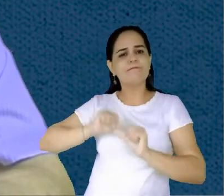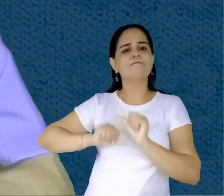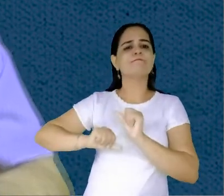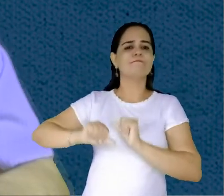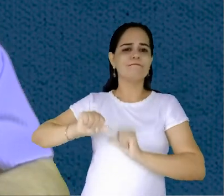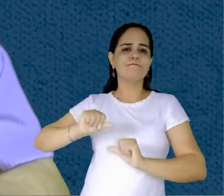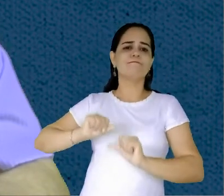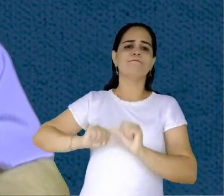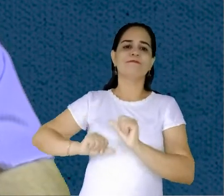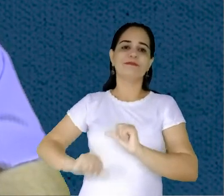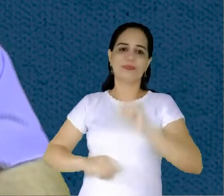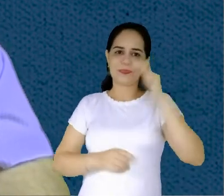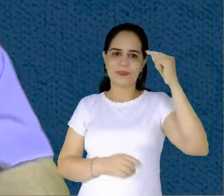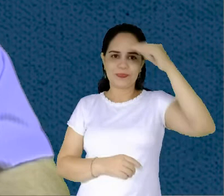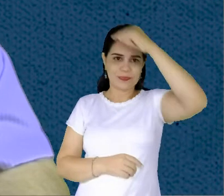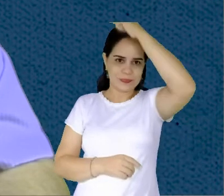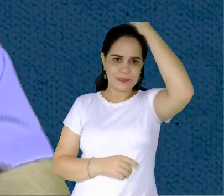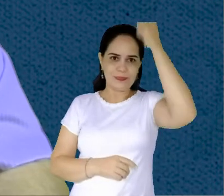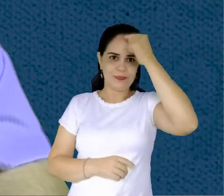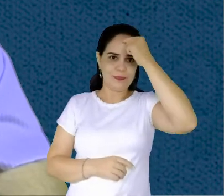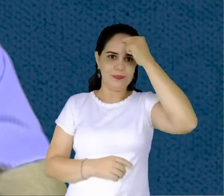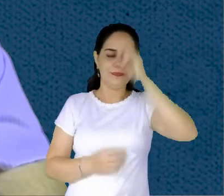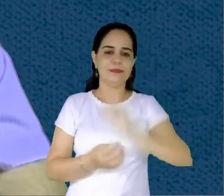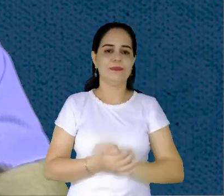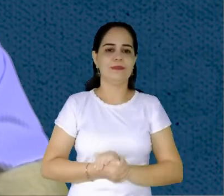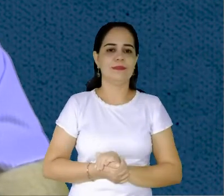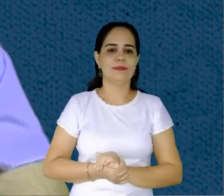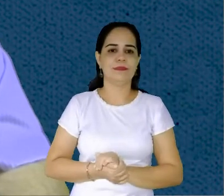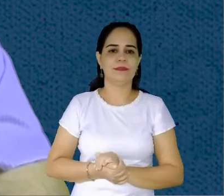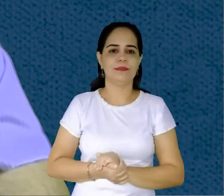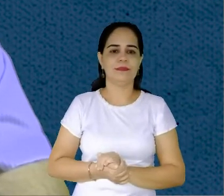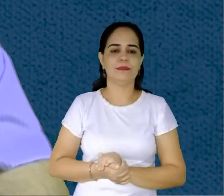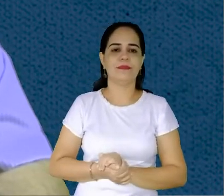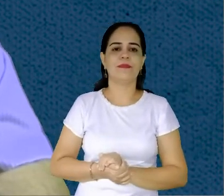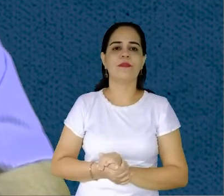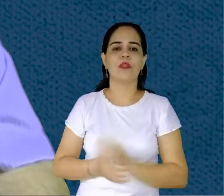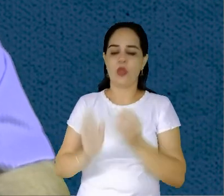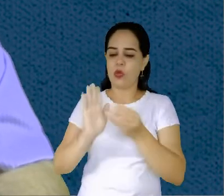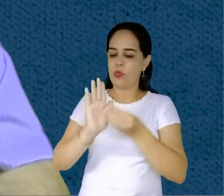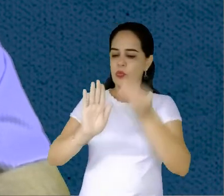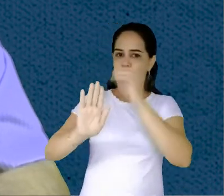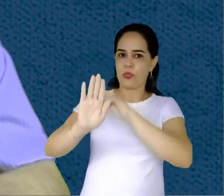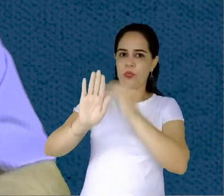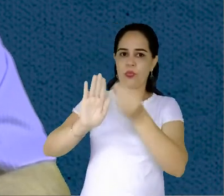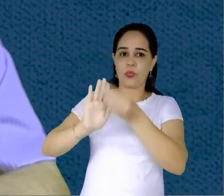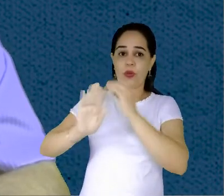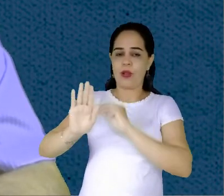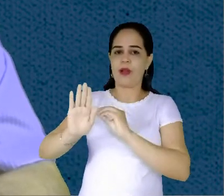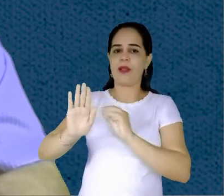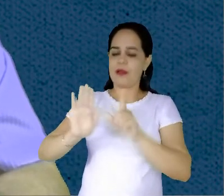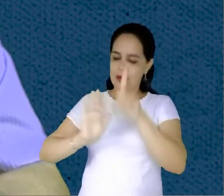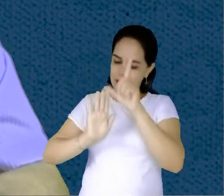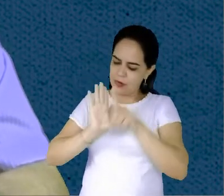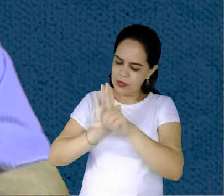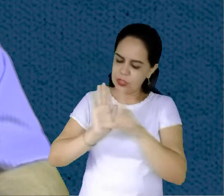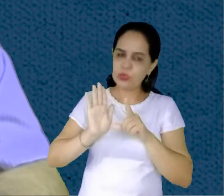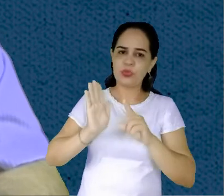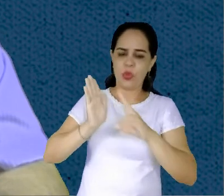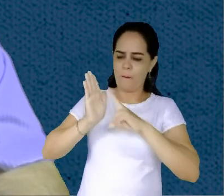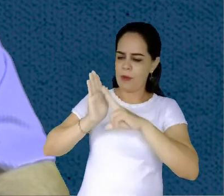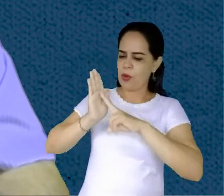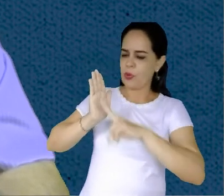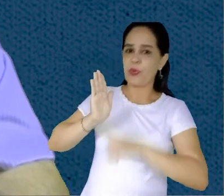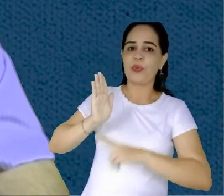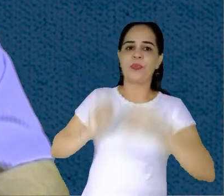panelas. O calendário litúrgico está cheio de nomes de santos e de beatos, porque